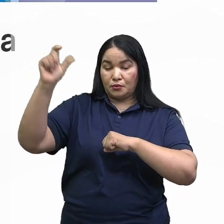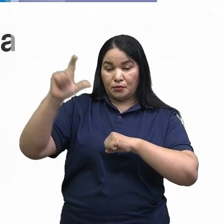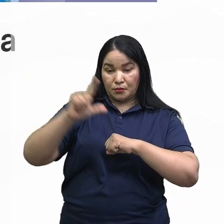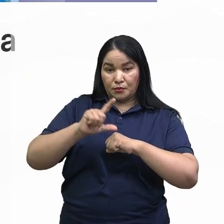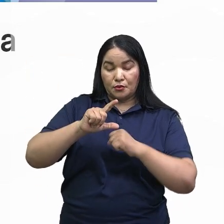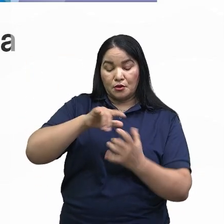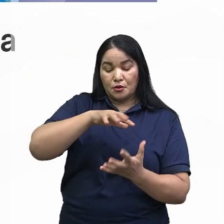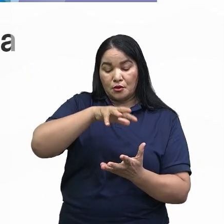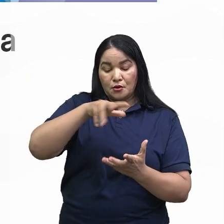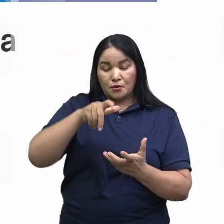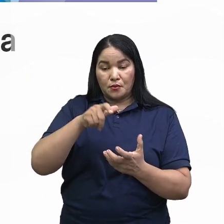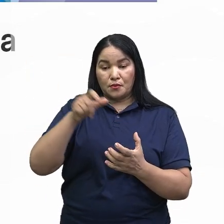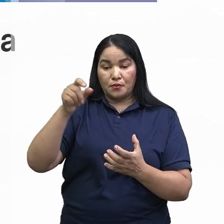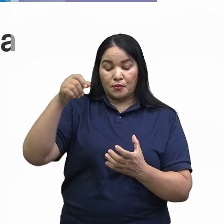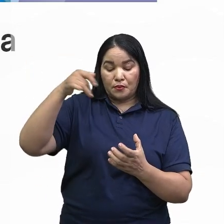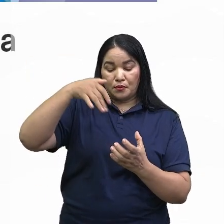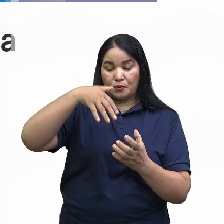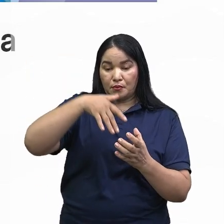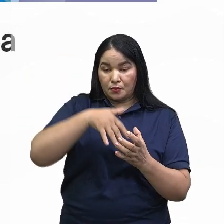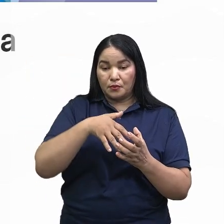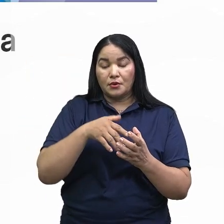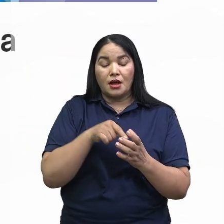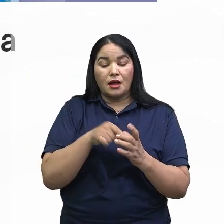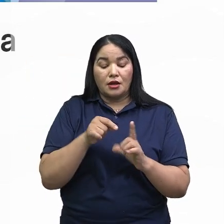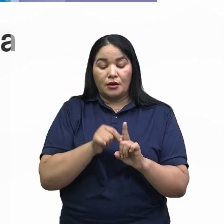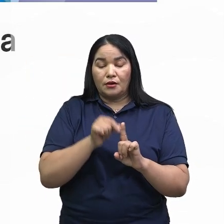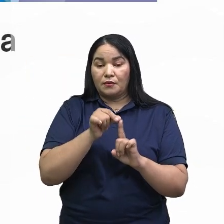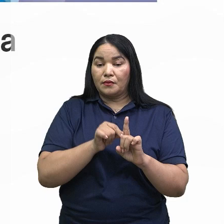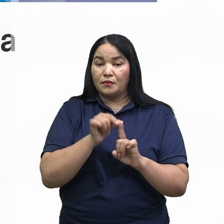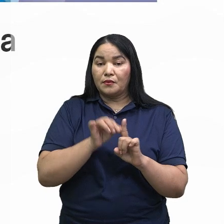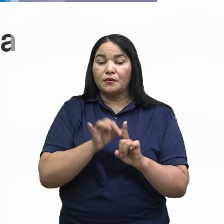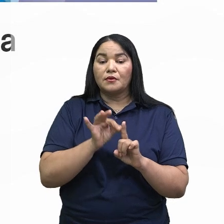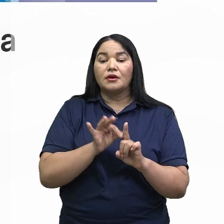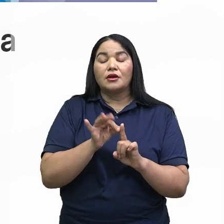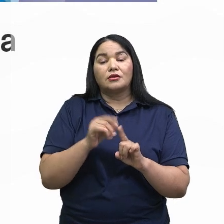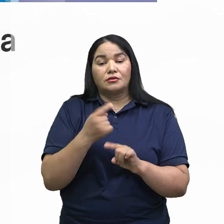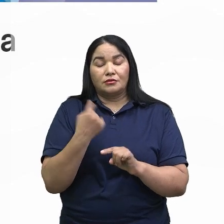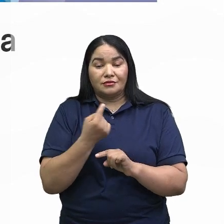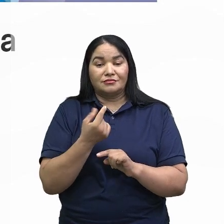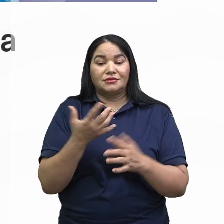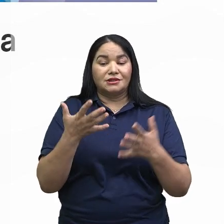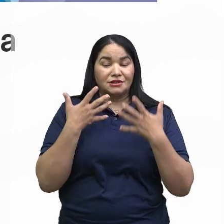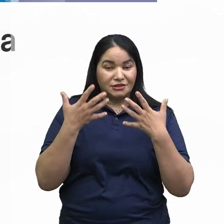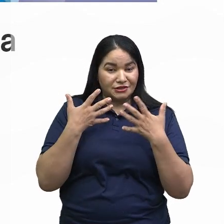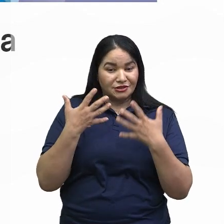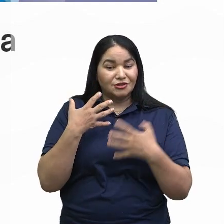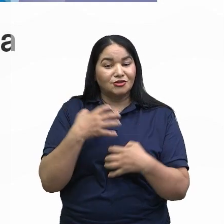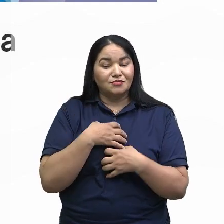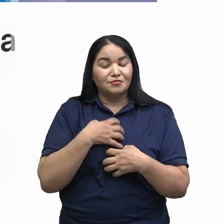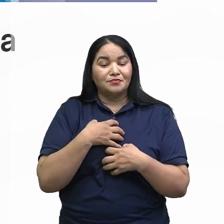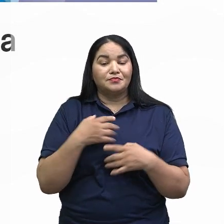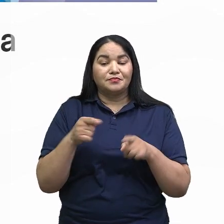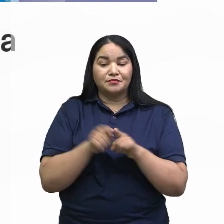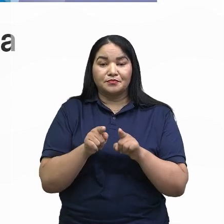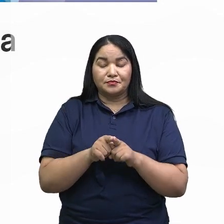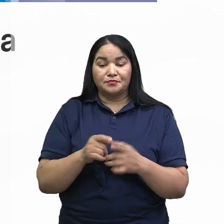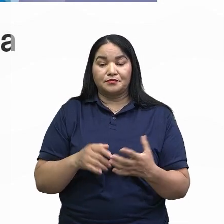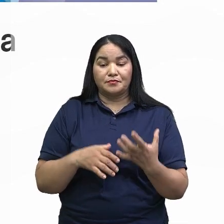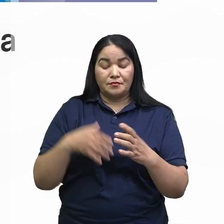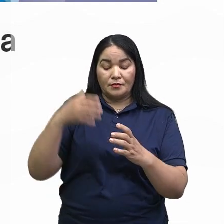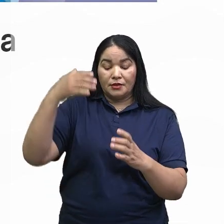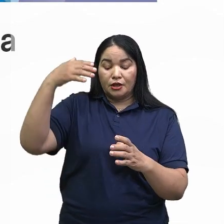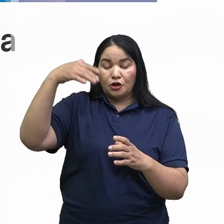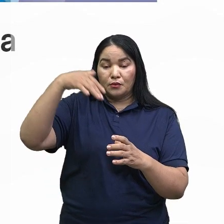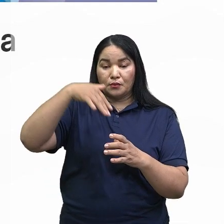superfície terrestre aquece e emite o calor que nós sentimos. Parte do calor emitido é irradiada ao